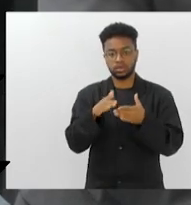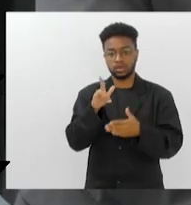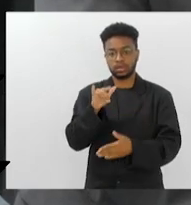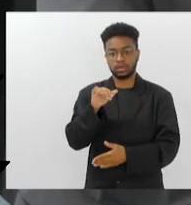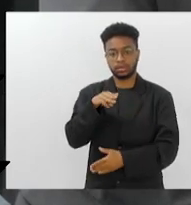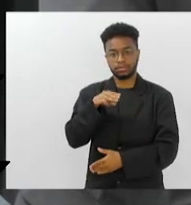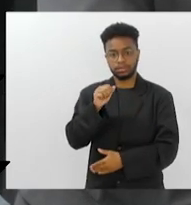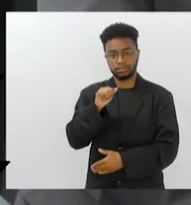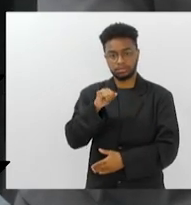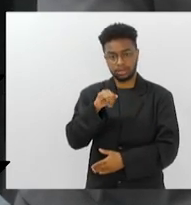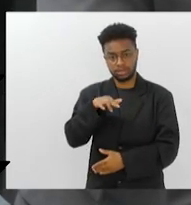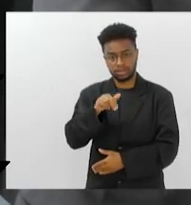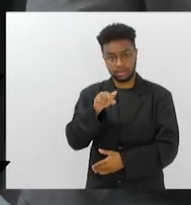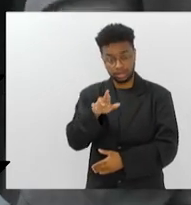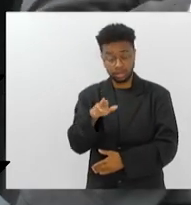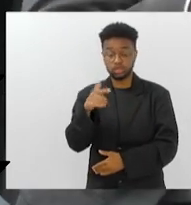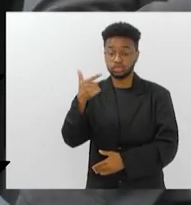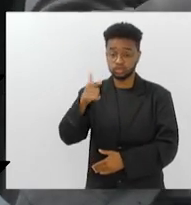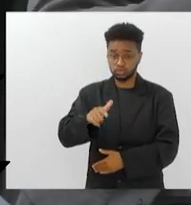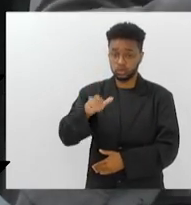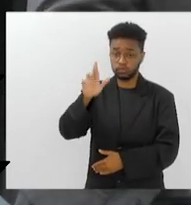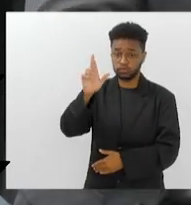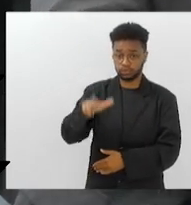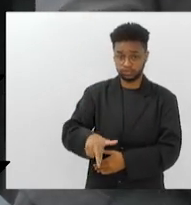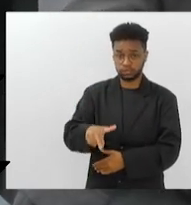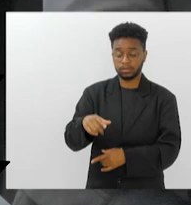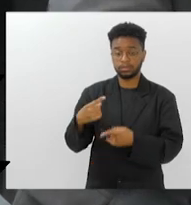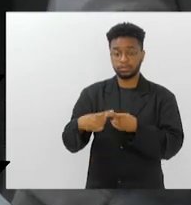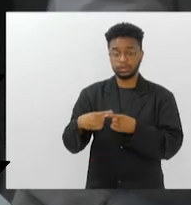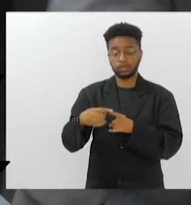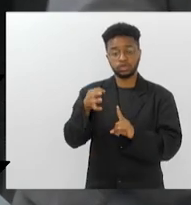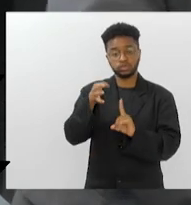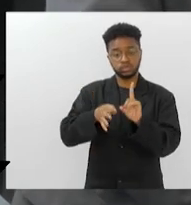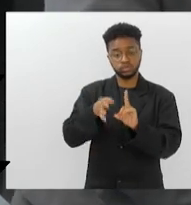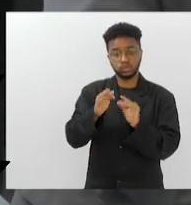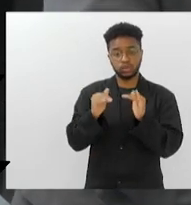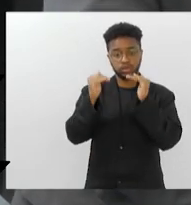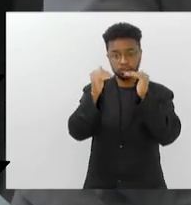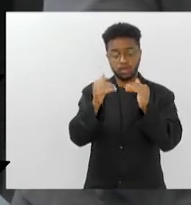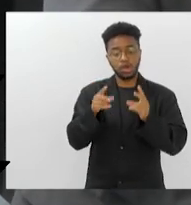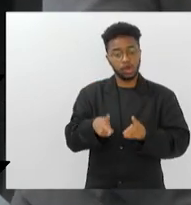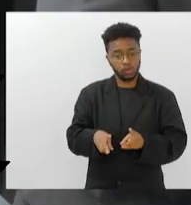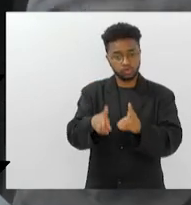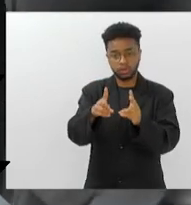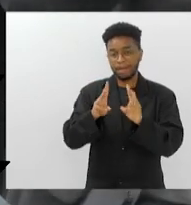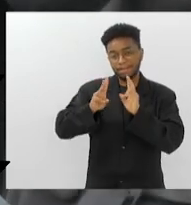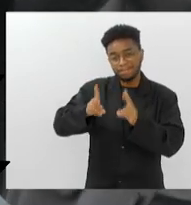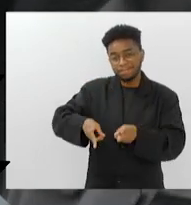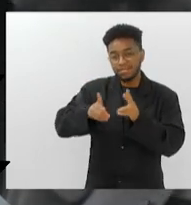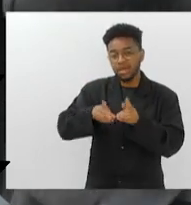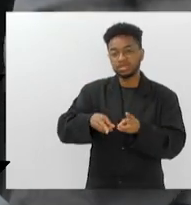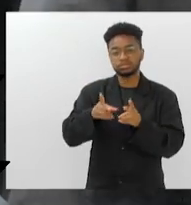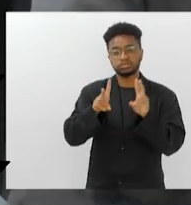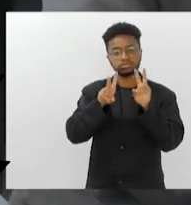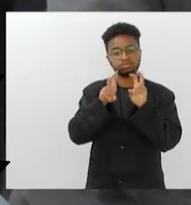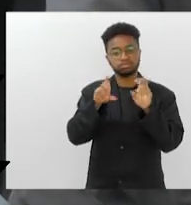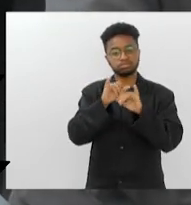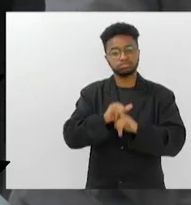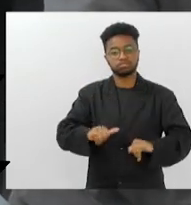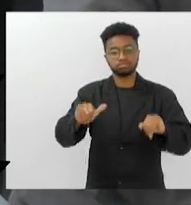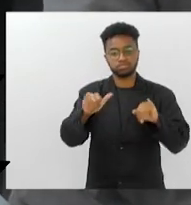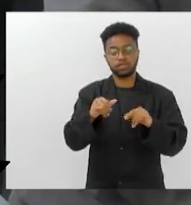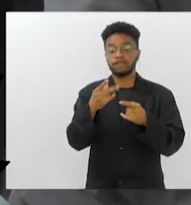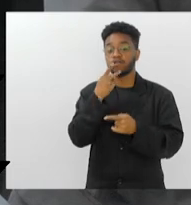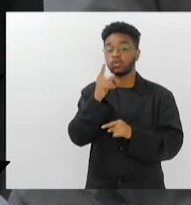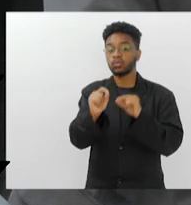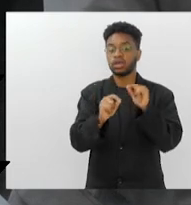foi novamente derrubado a desembargadora Manteve a liminar com a mesma alegação dizendo que